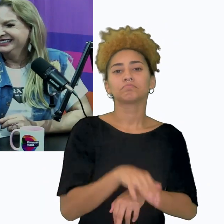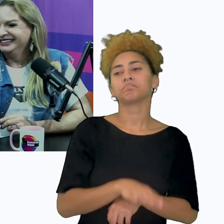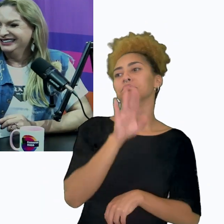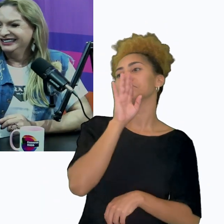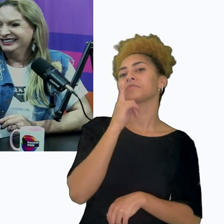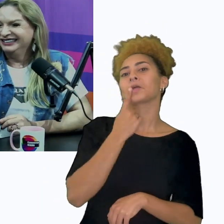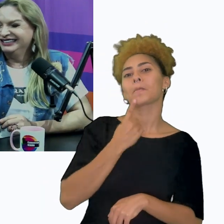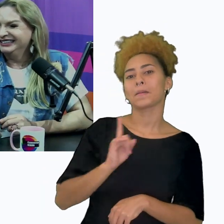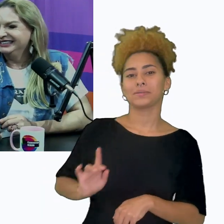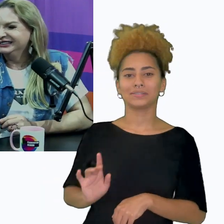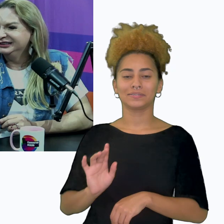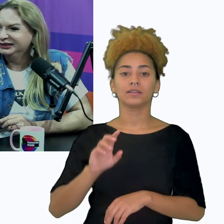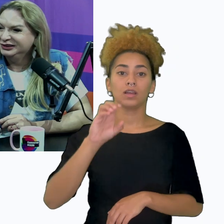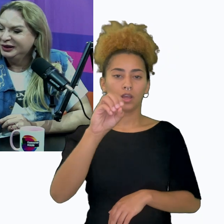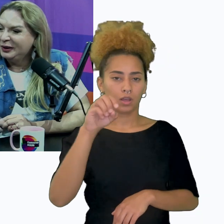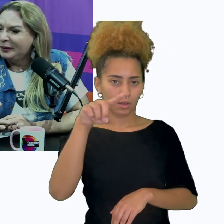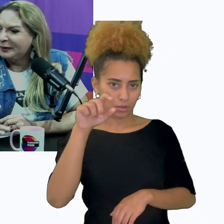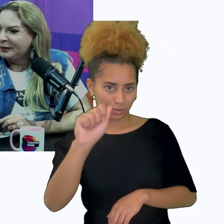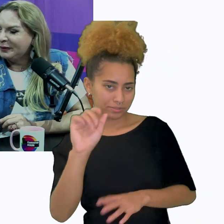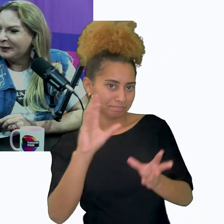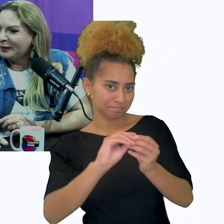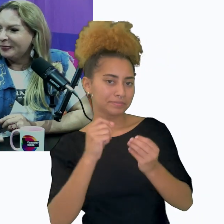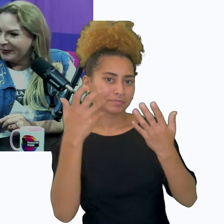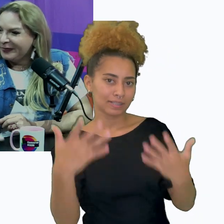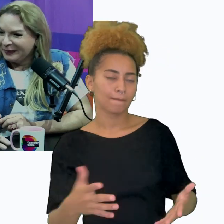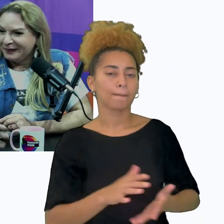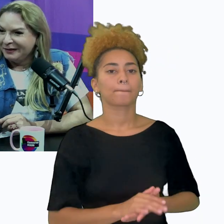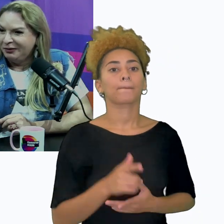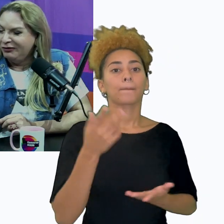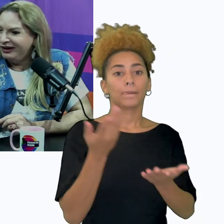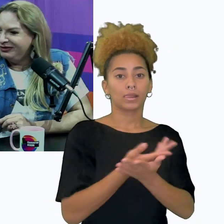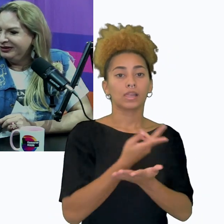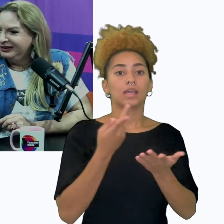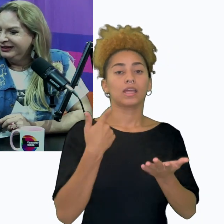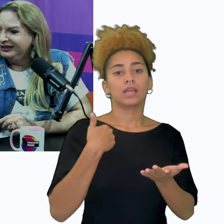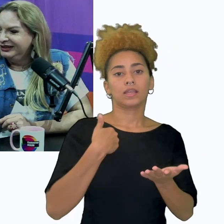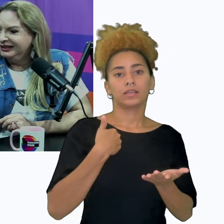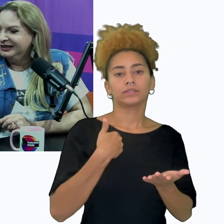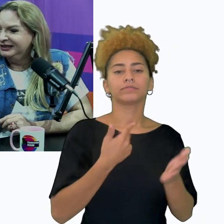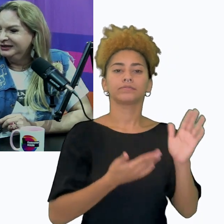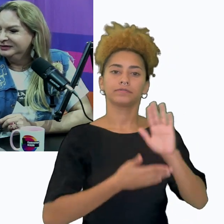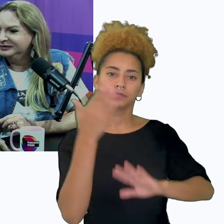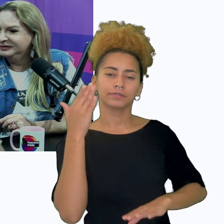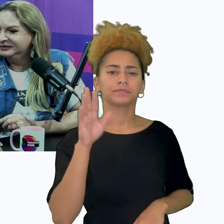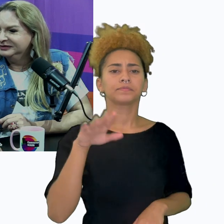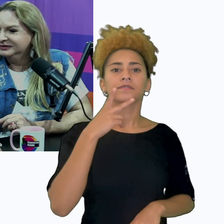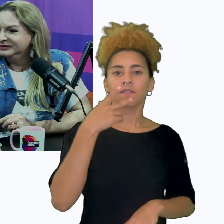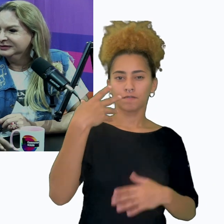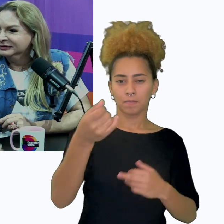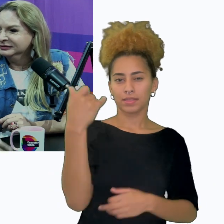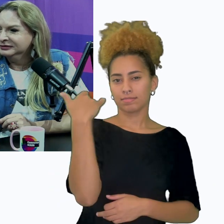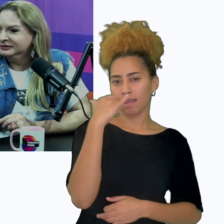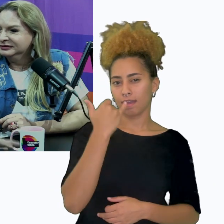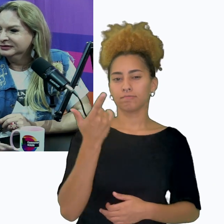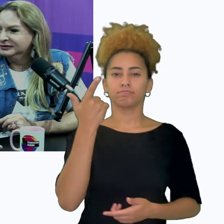ó. Pois é. Só babando. O Oxa. Pode falar? Pode. Vá. O Oxa foi assim, quando eu cheguei, né, quando eu viajei as bichas diziam assim,